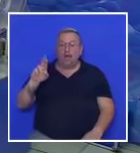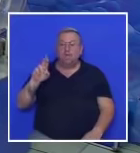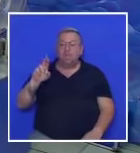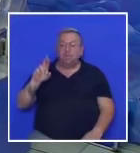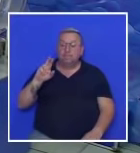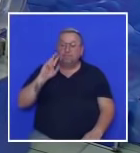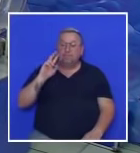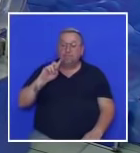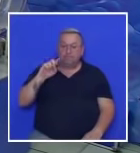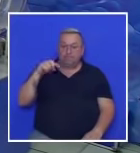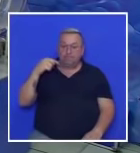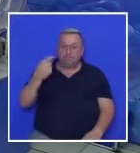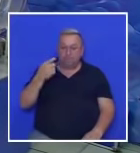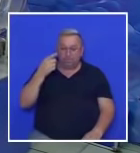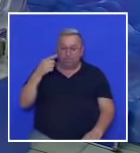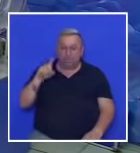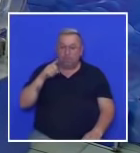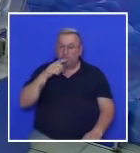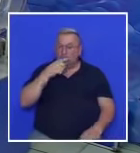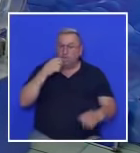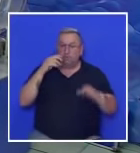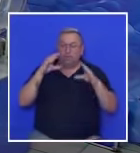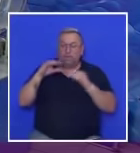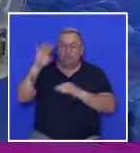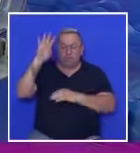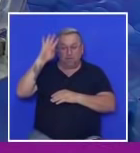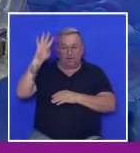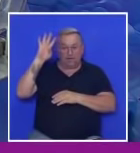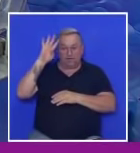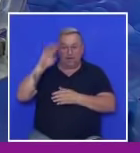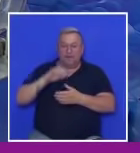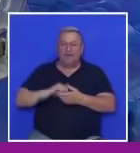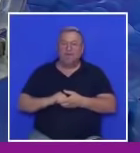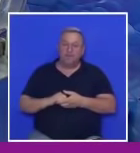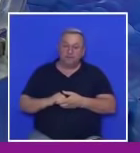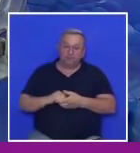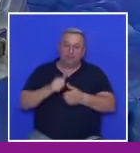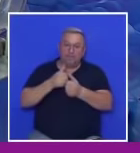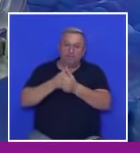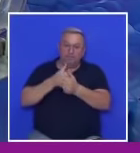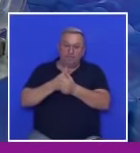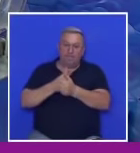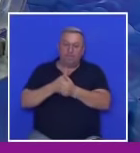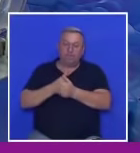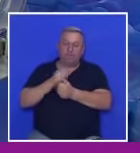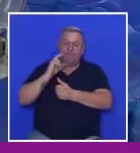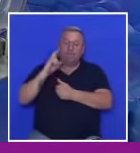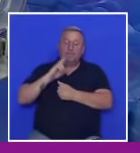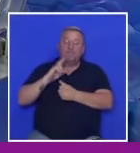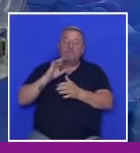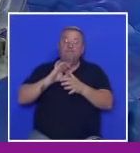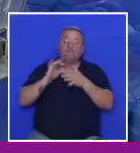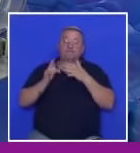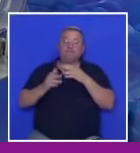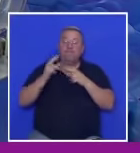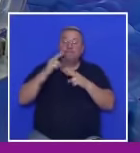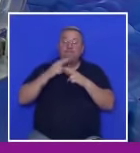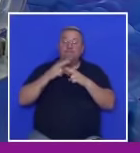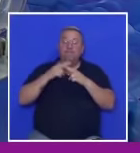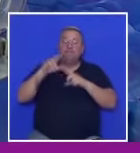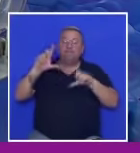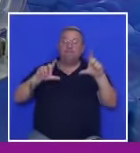E vamos ao próximo sorteio, o último sorteio desta quarta-feira. Você segue acompanhando a nossa transmissão pelos perfis da Caixa e da Rede